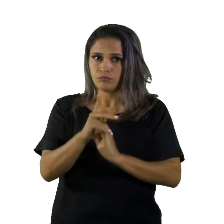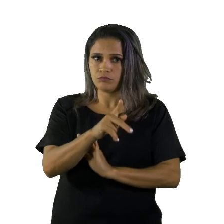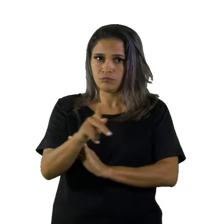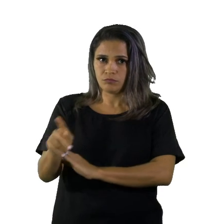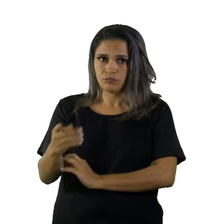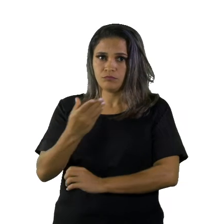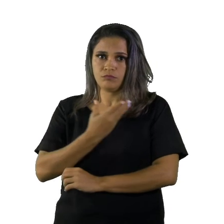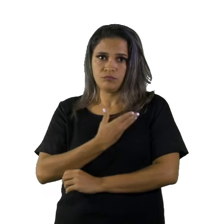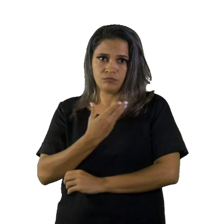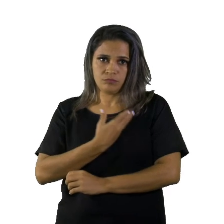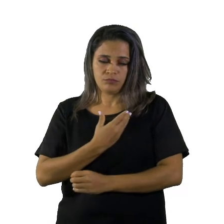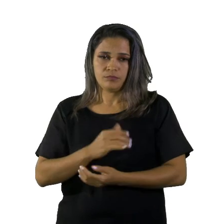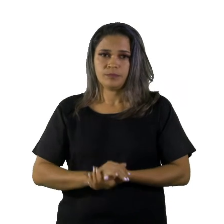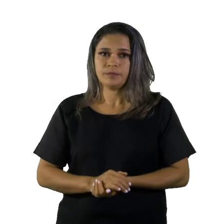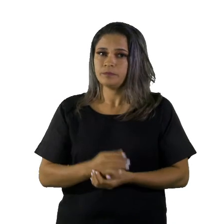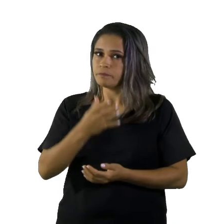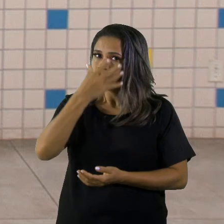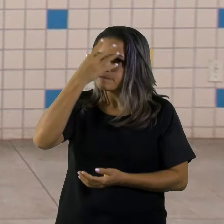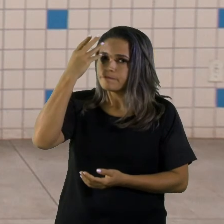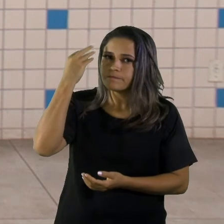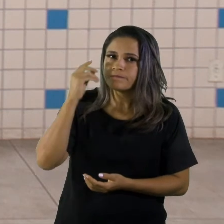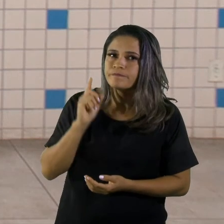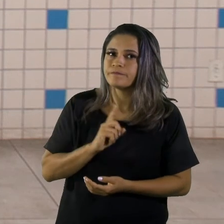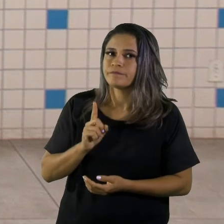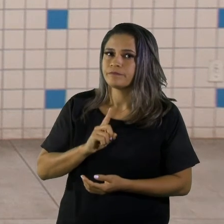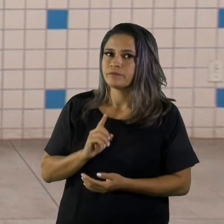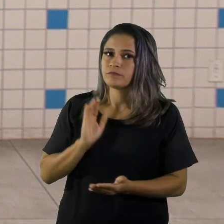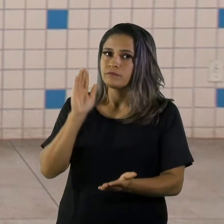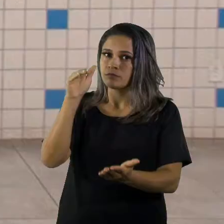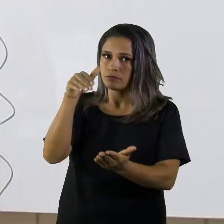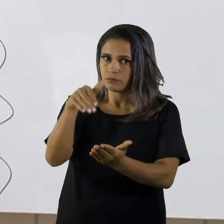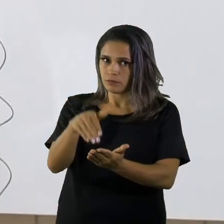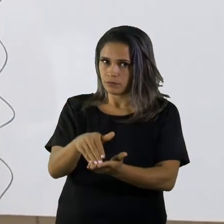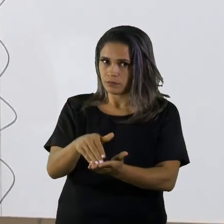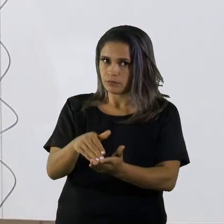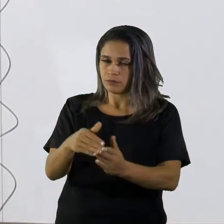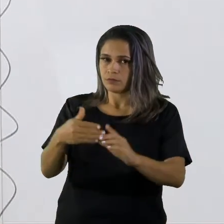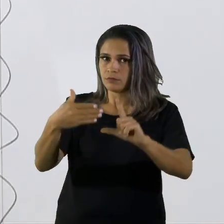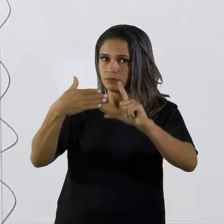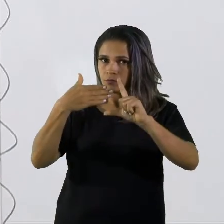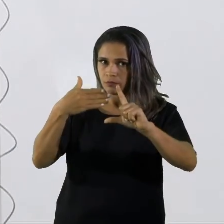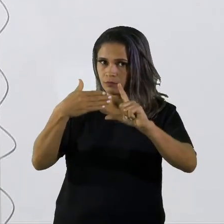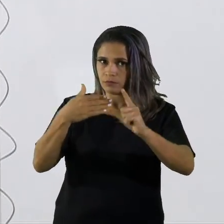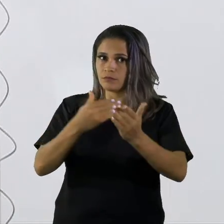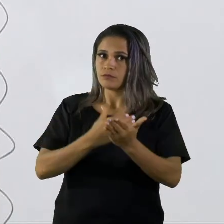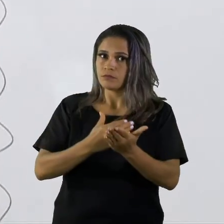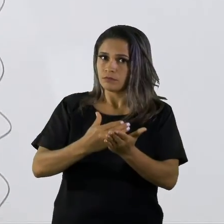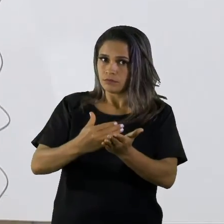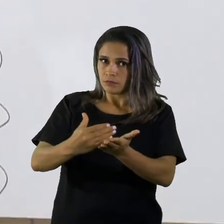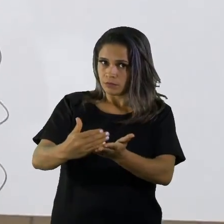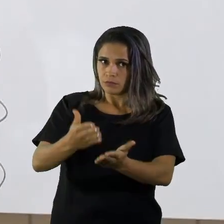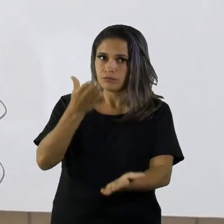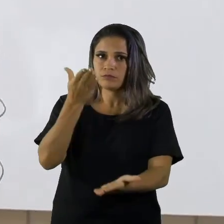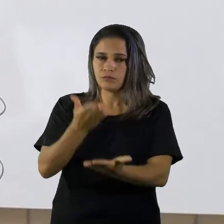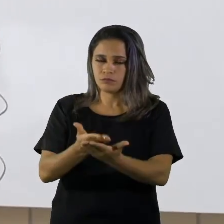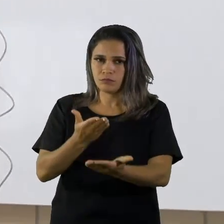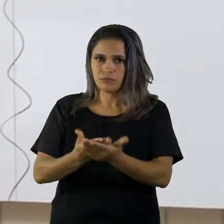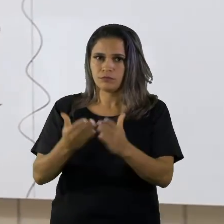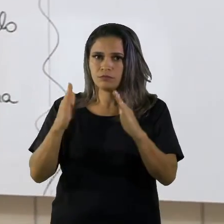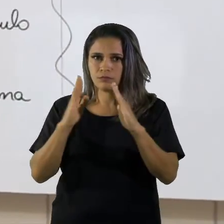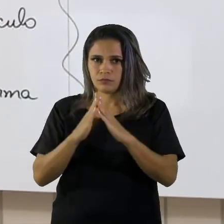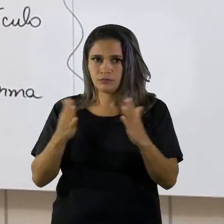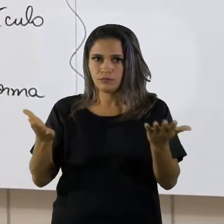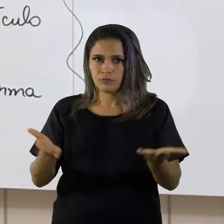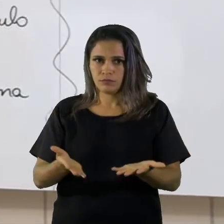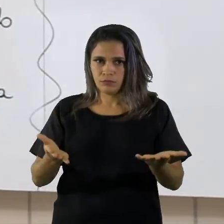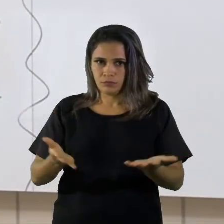seus colegas. E não esqueça, ao final de cada teleaula, vocês devem continuar estudando em casa. Hoje